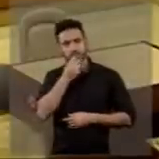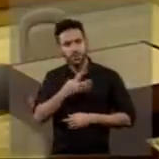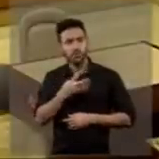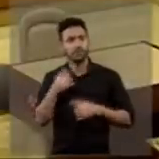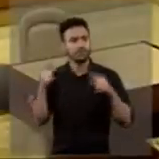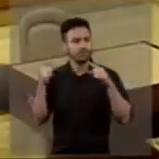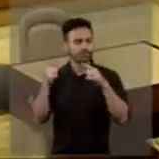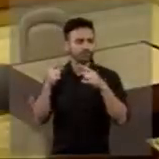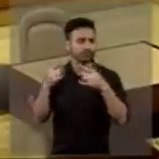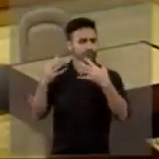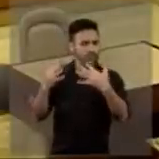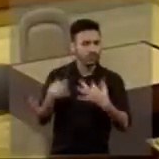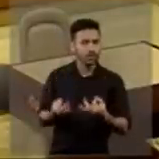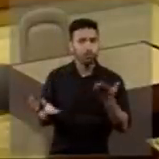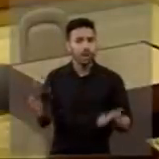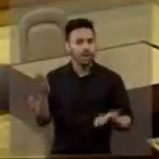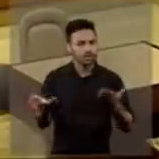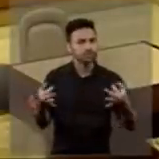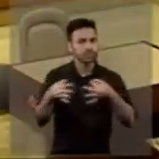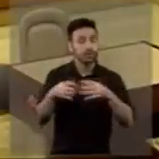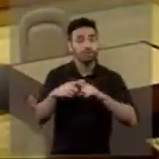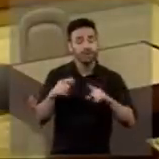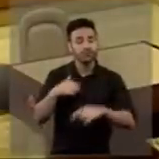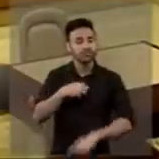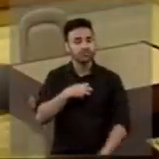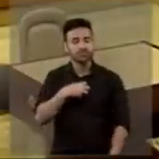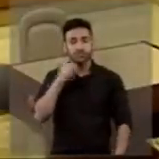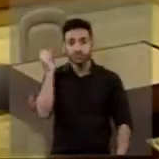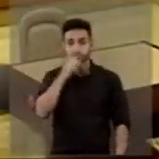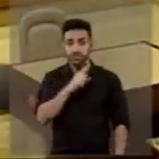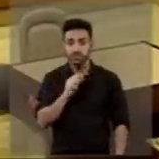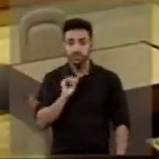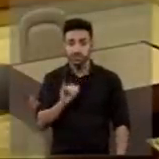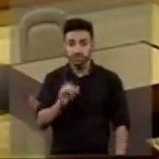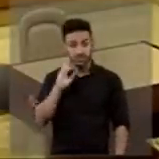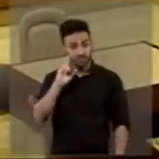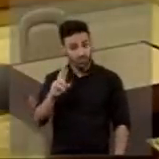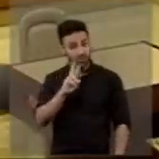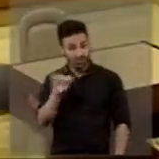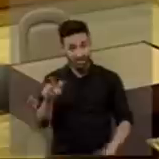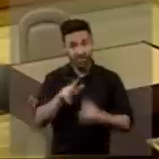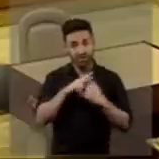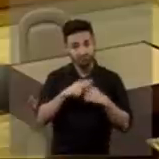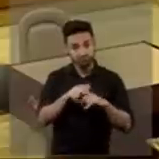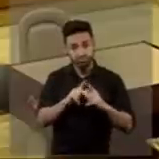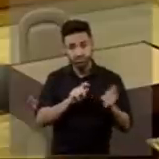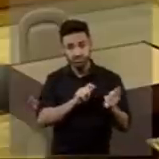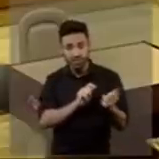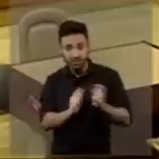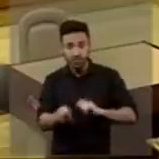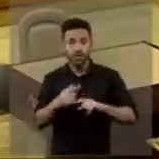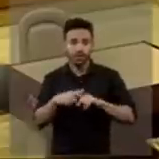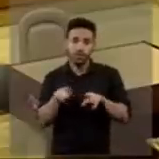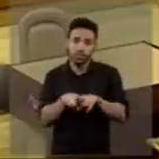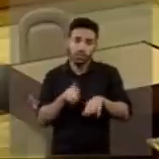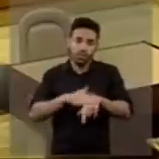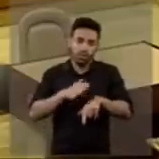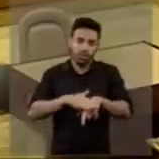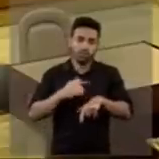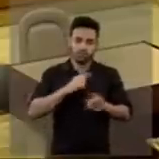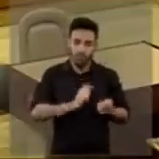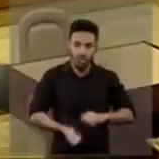colocação. A minha dificuldade é porque ela veio posterior. Se Vossa Excelência for reajustar para facilitar, eu reajusto o meu então, também. Então,